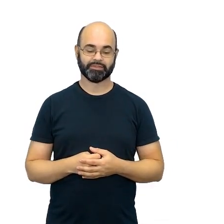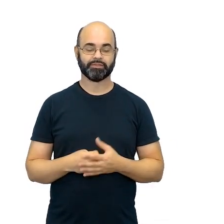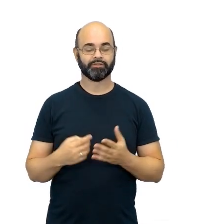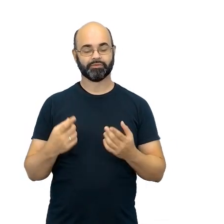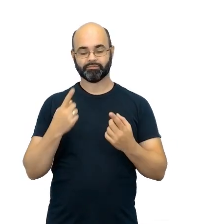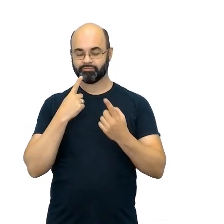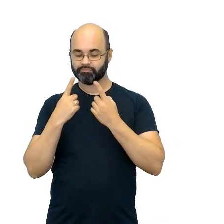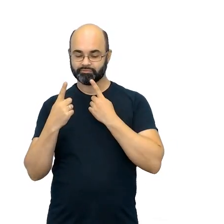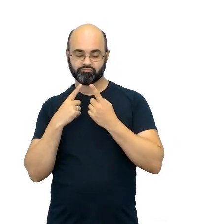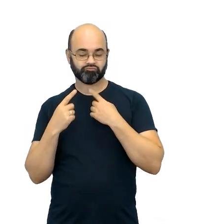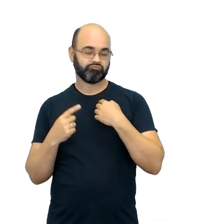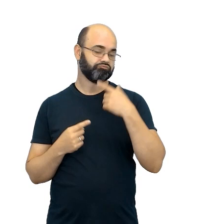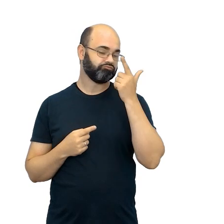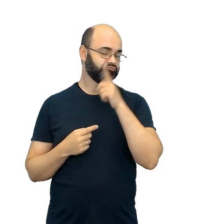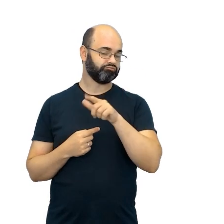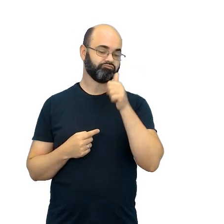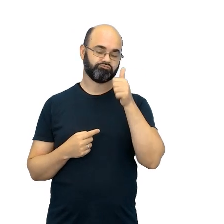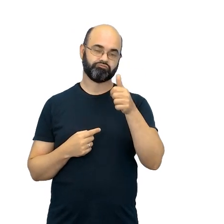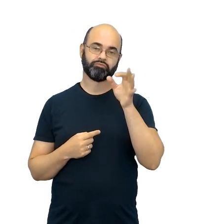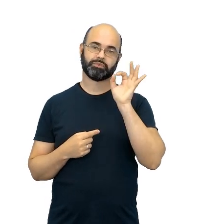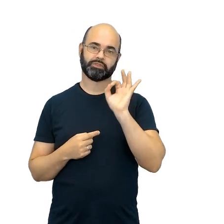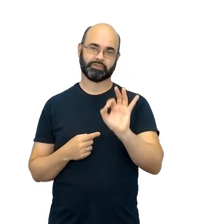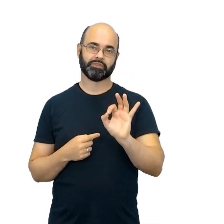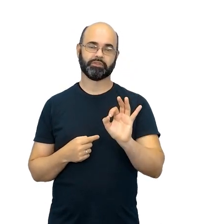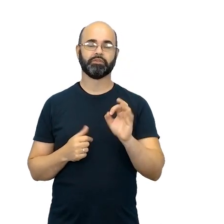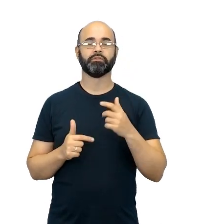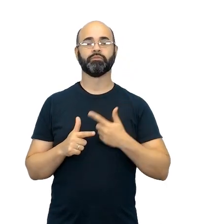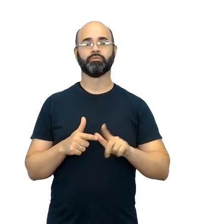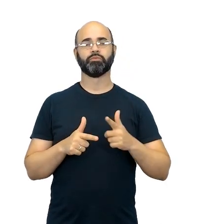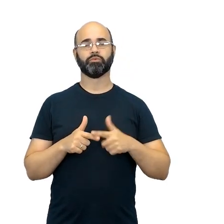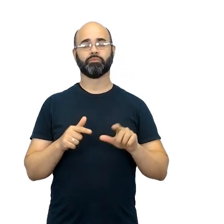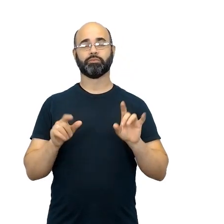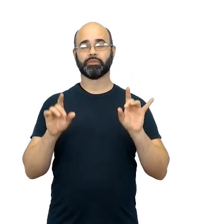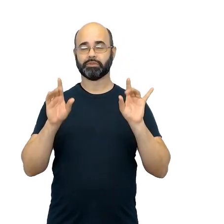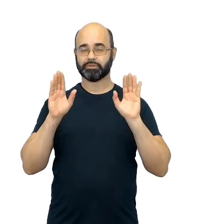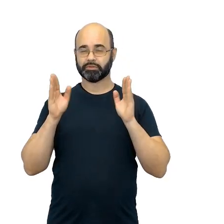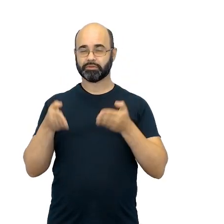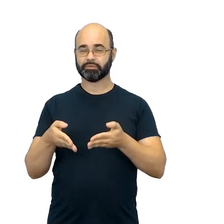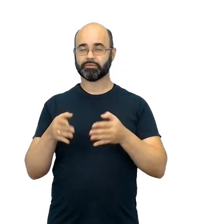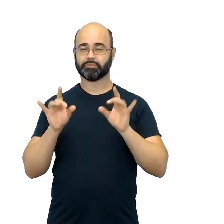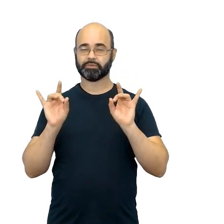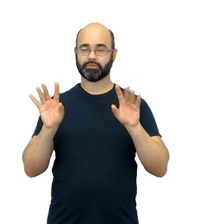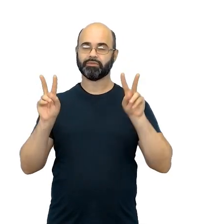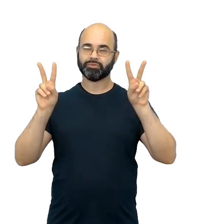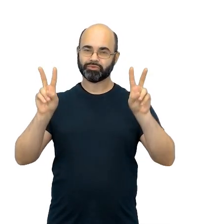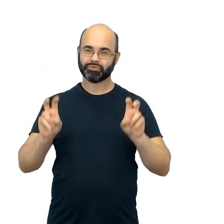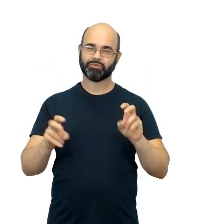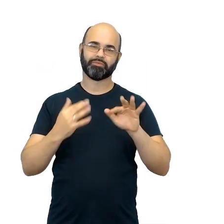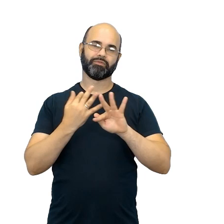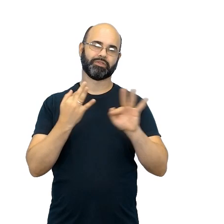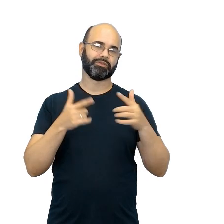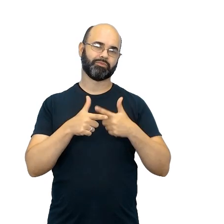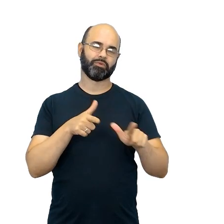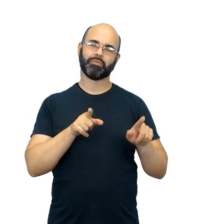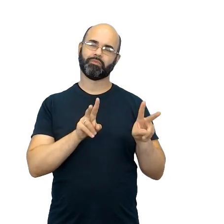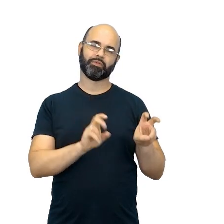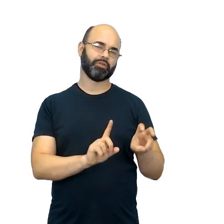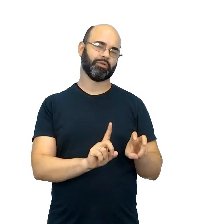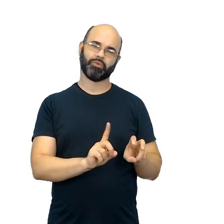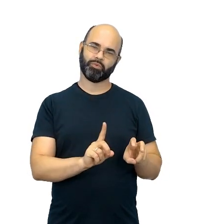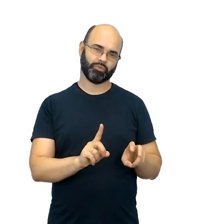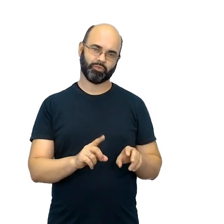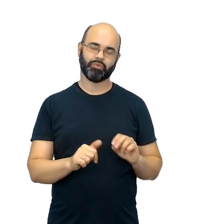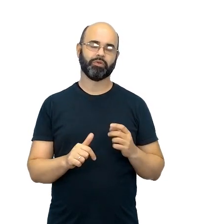deu certo fazer isso. Nesse problema específico não tem nada a ver com a formação de física, né, mas é um problema que pode gerar, né,